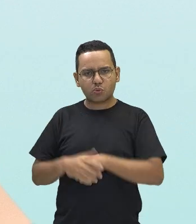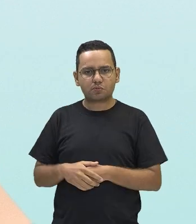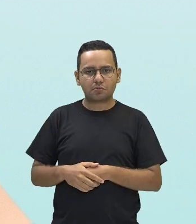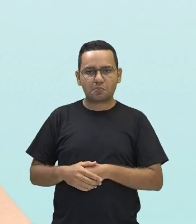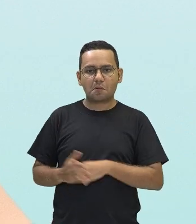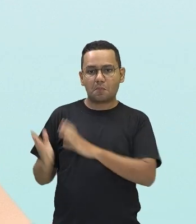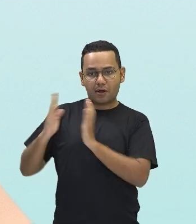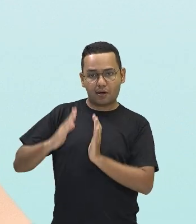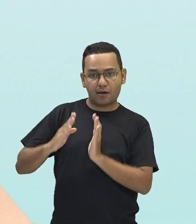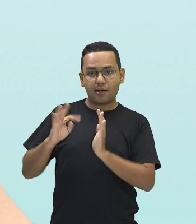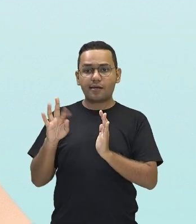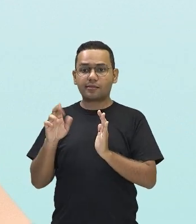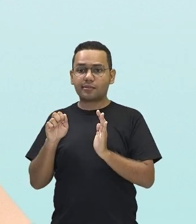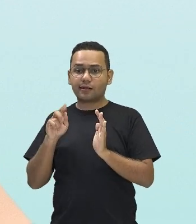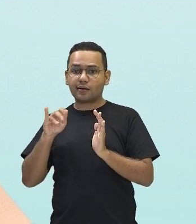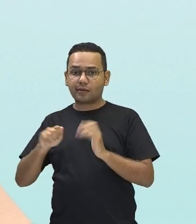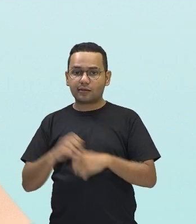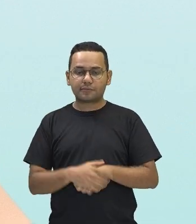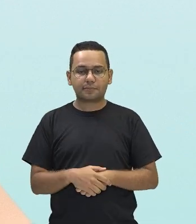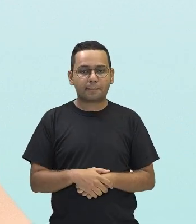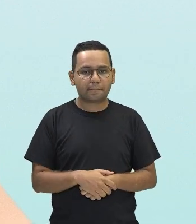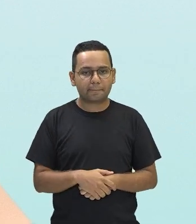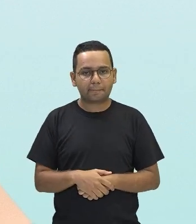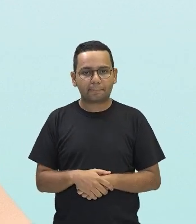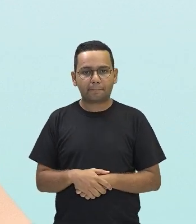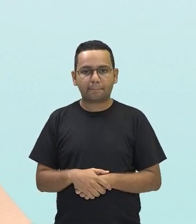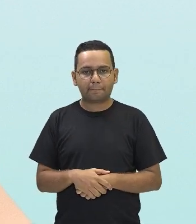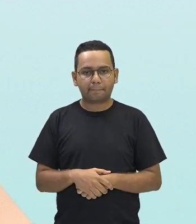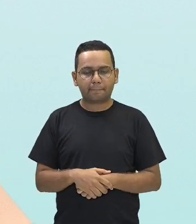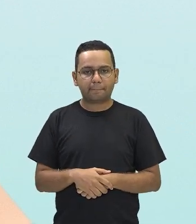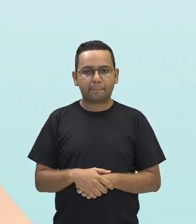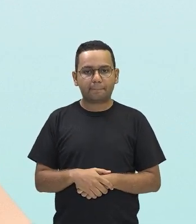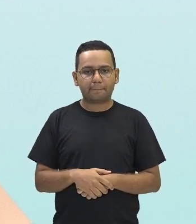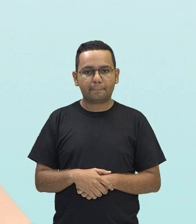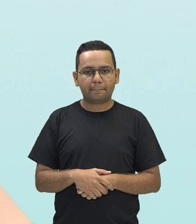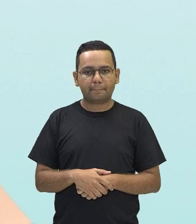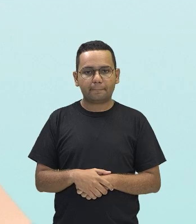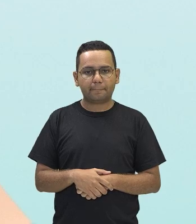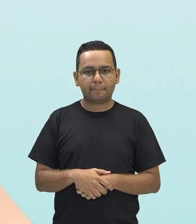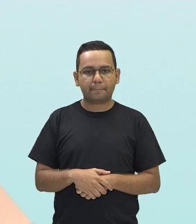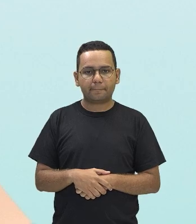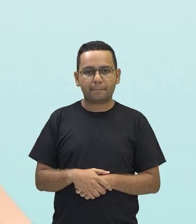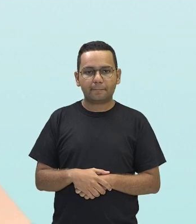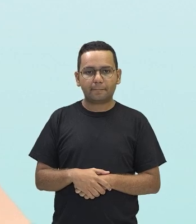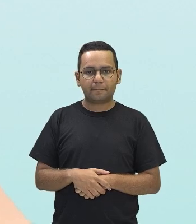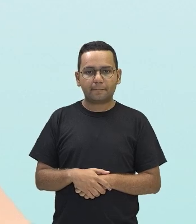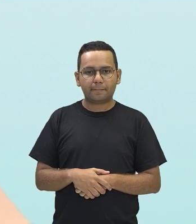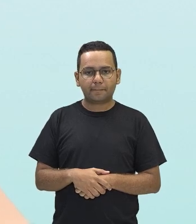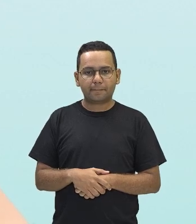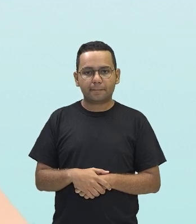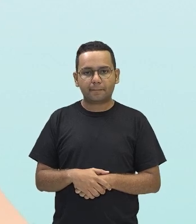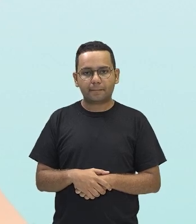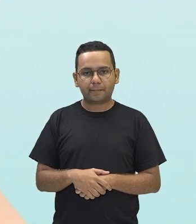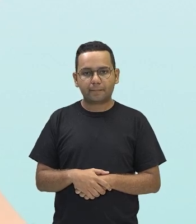traqueia, por onde o ar passa. Vamos dar continuidade.